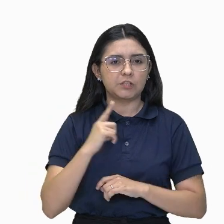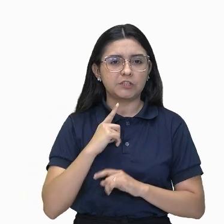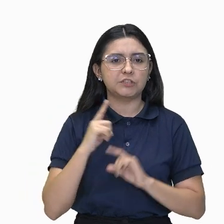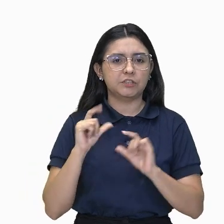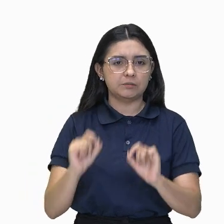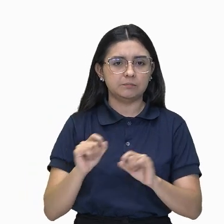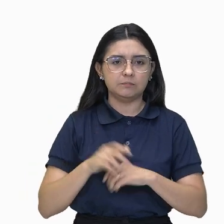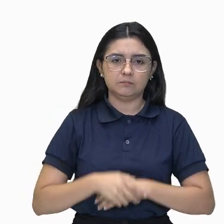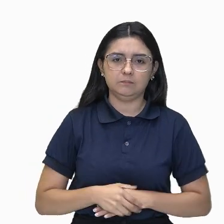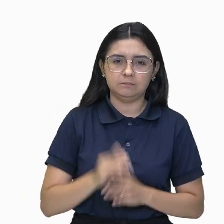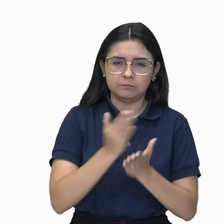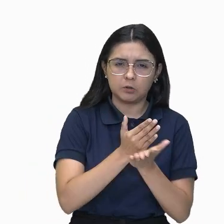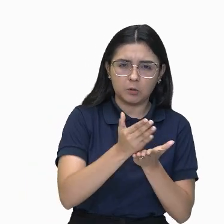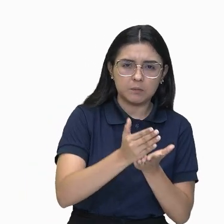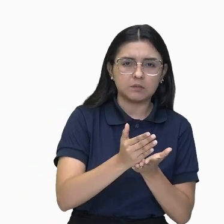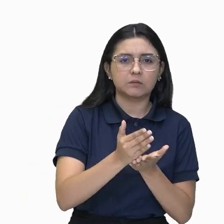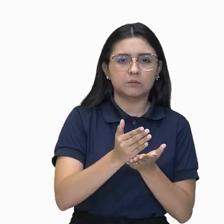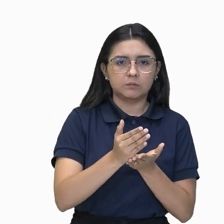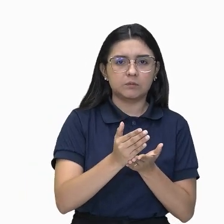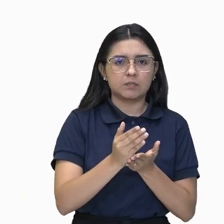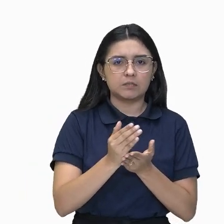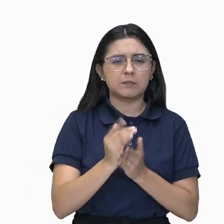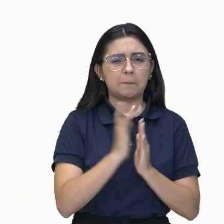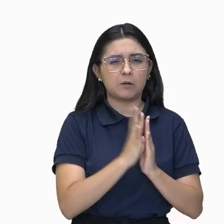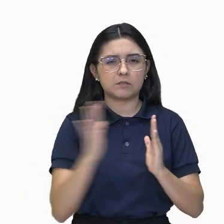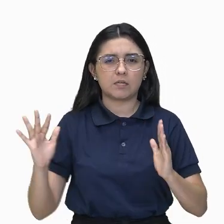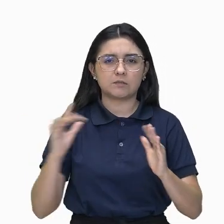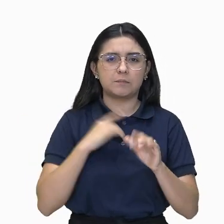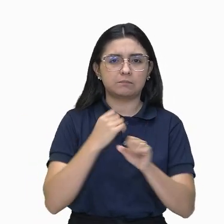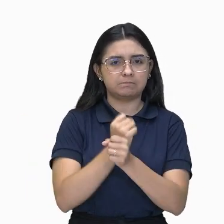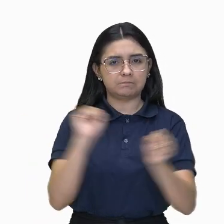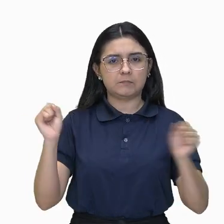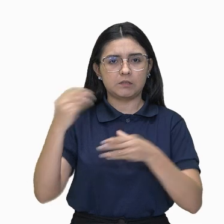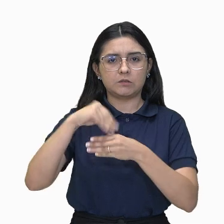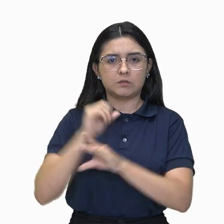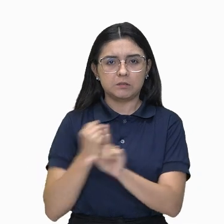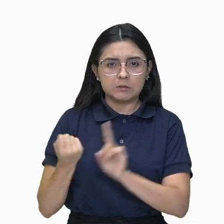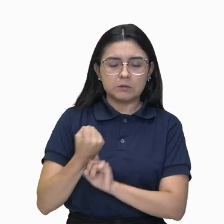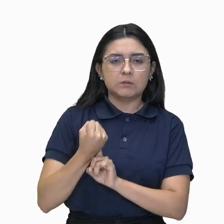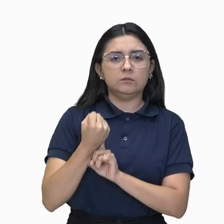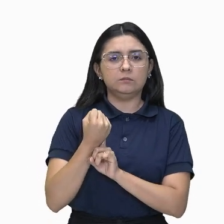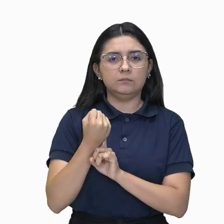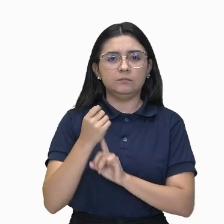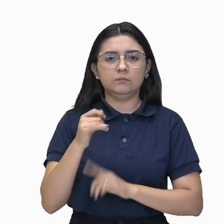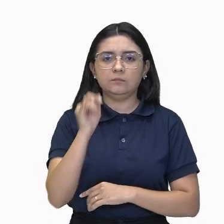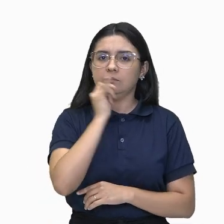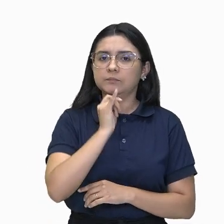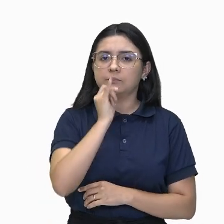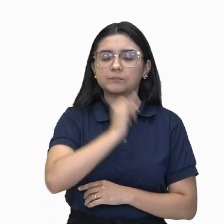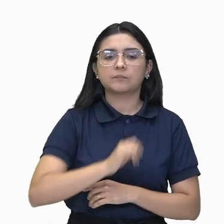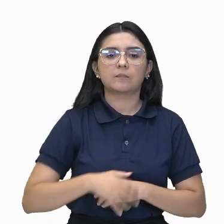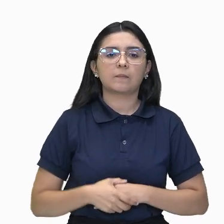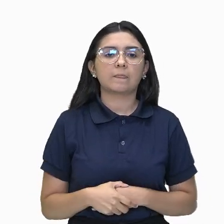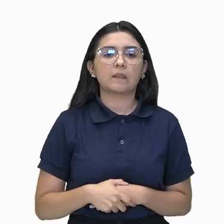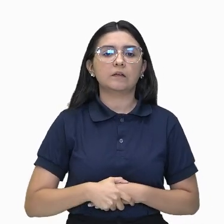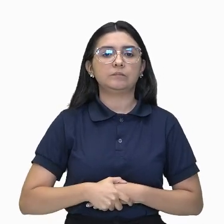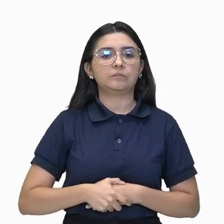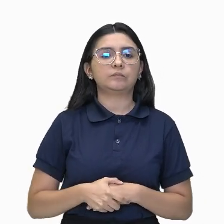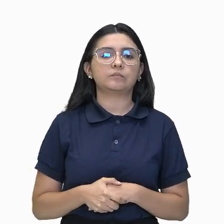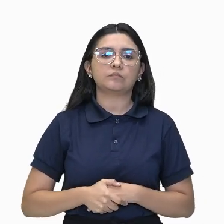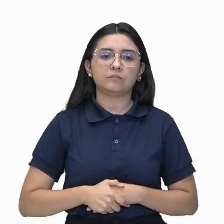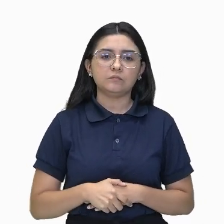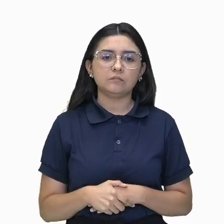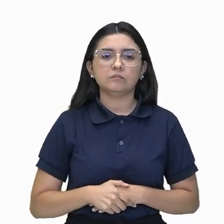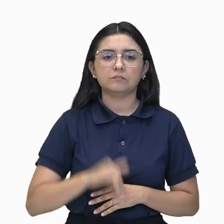né, desse processo abolicionista na sociedade. Por exemplo, a Inconfidência Mineira,